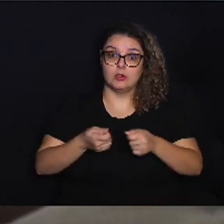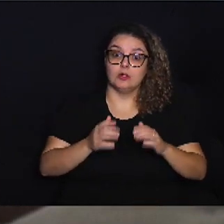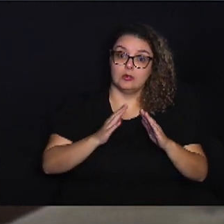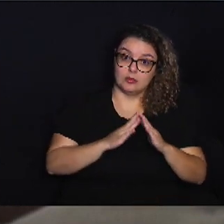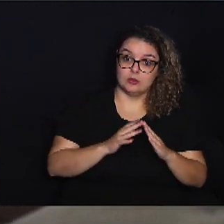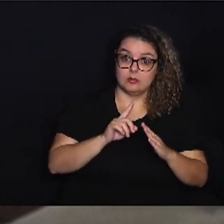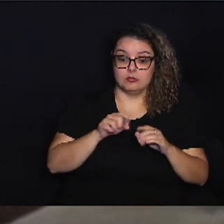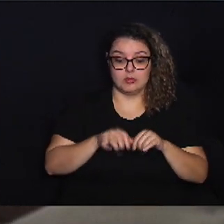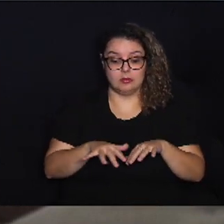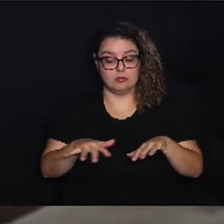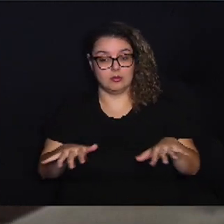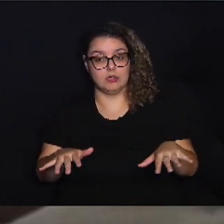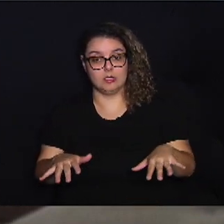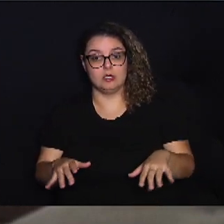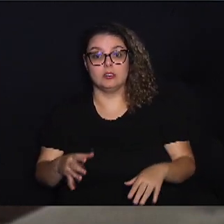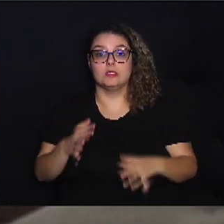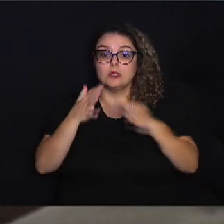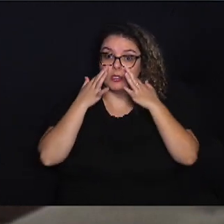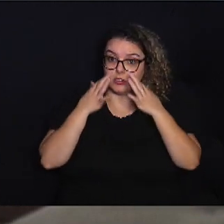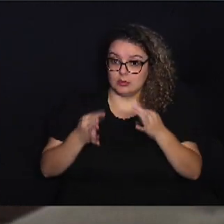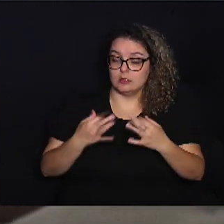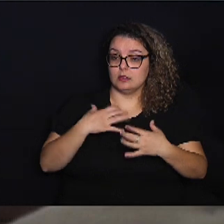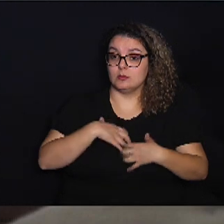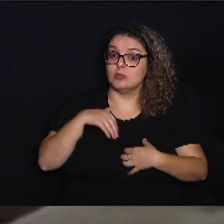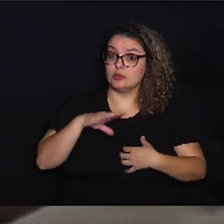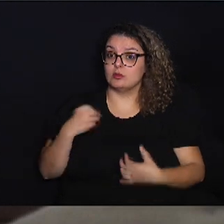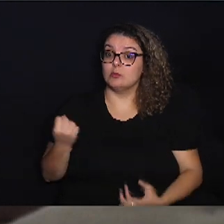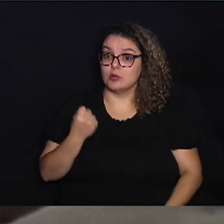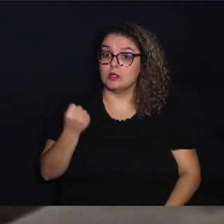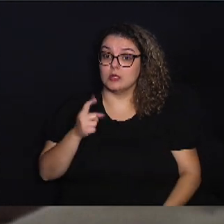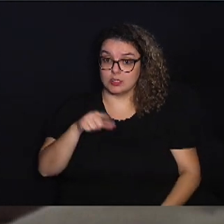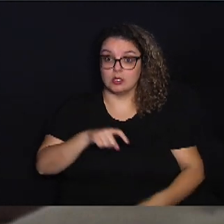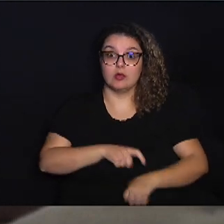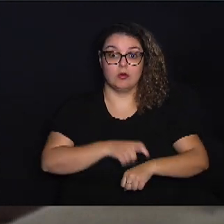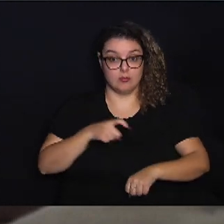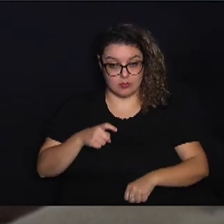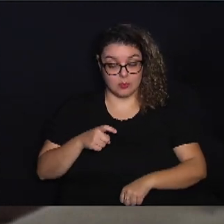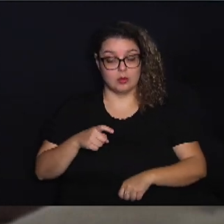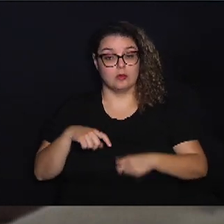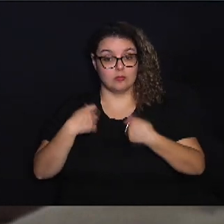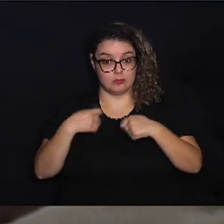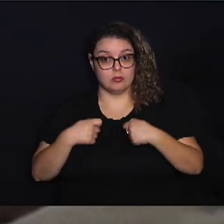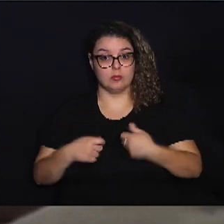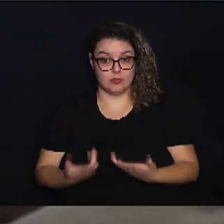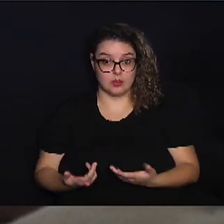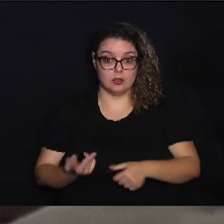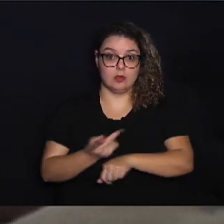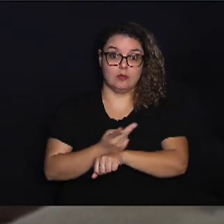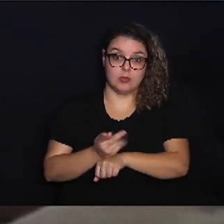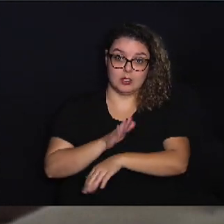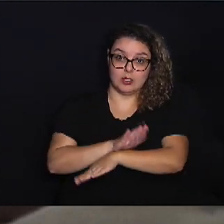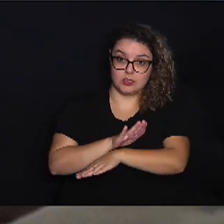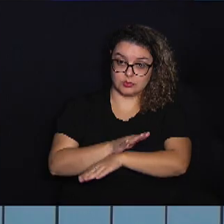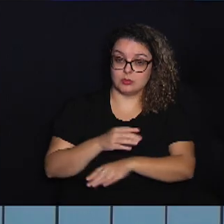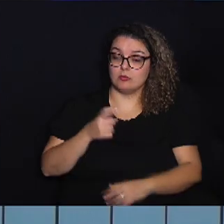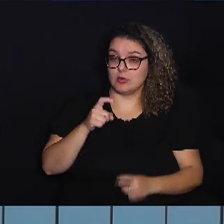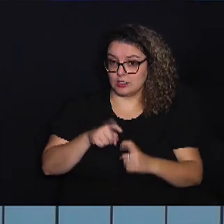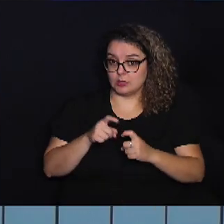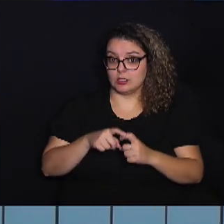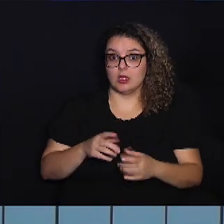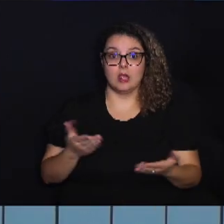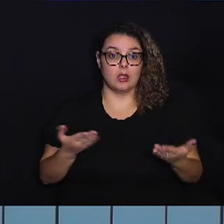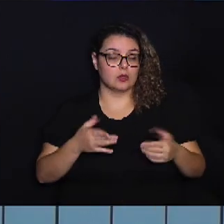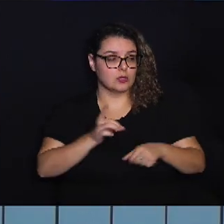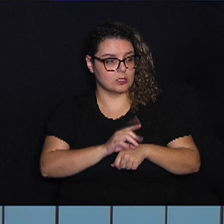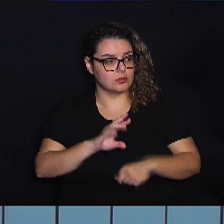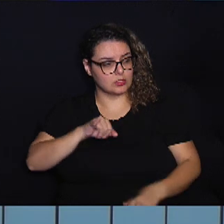não disseminar e atentar para os sintomas de maior gravidade, que é o momento onde eles devem procurar assistência médica. Agora, doutora